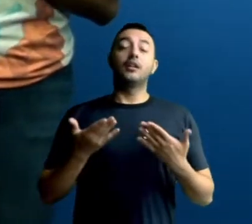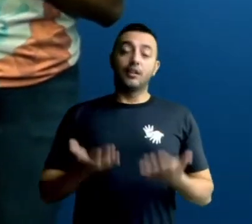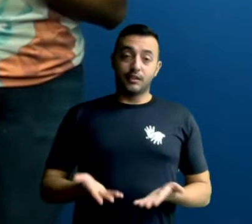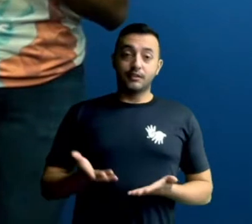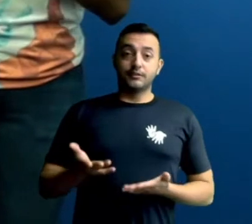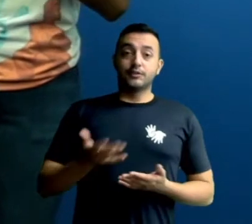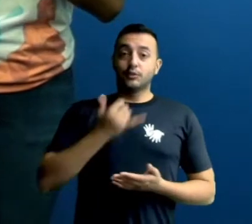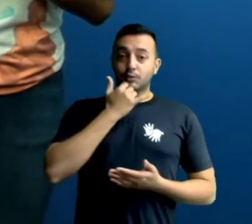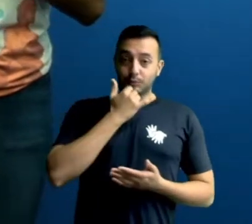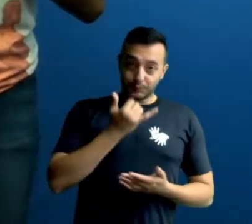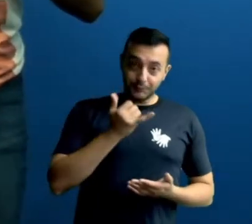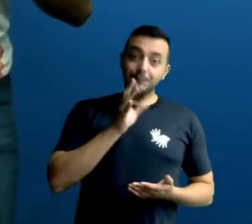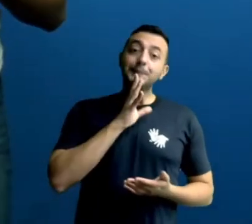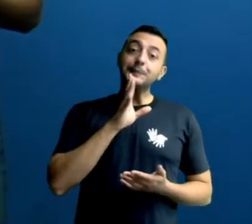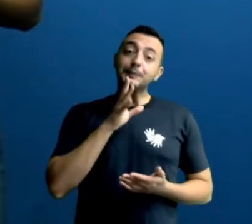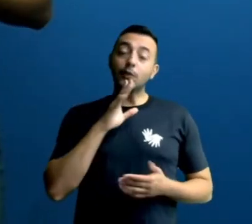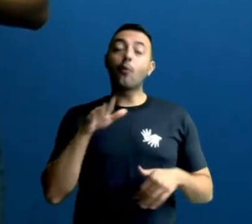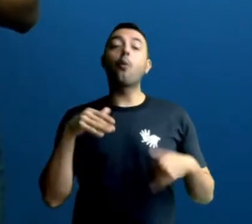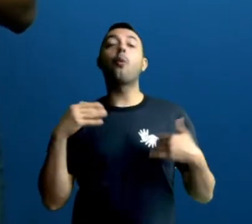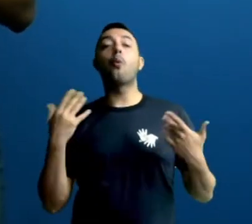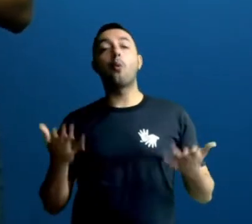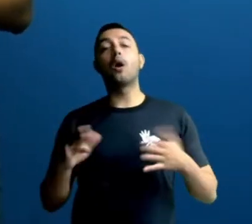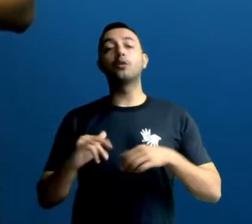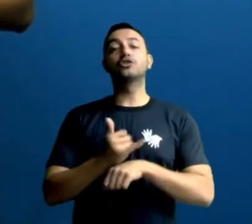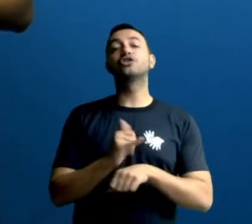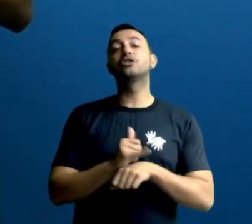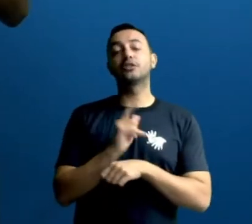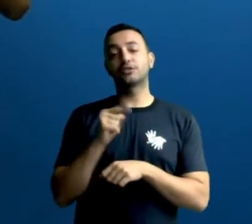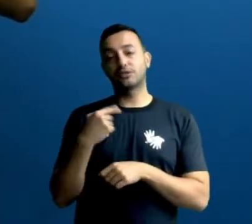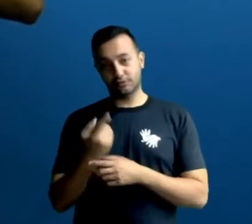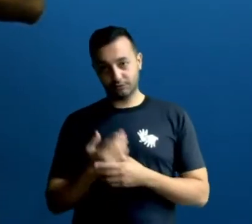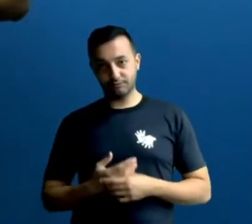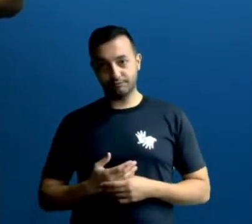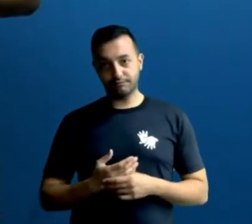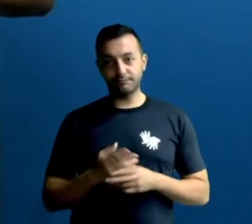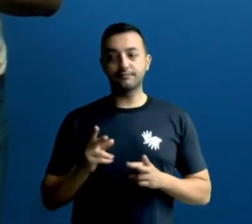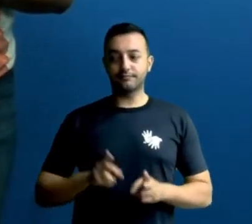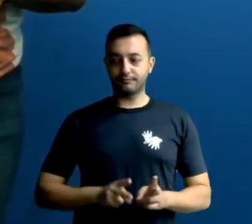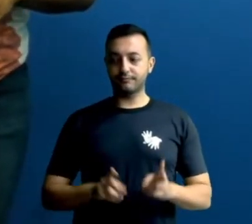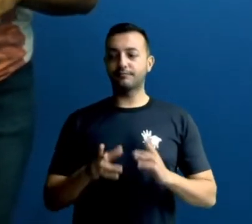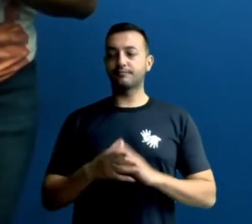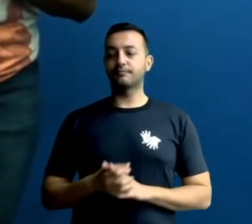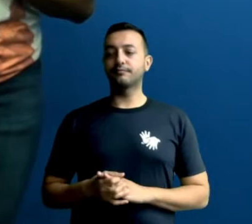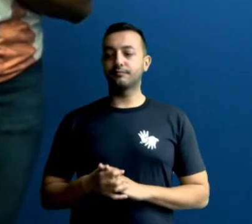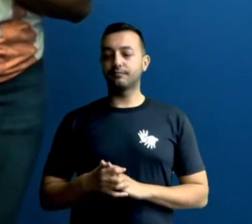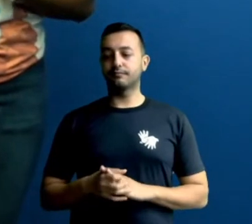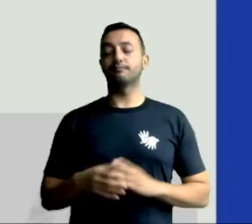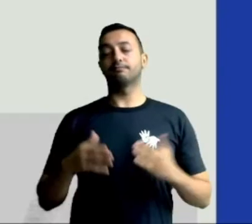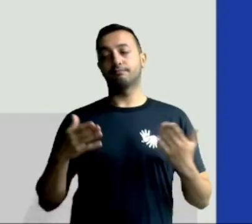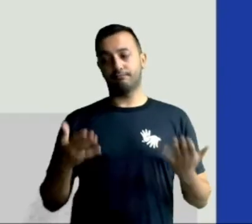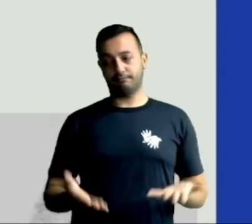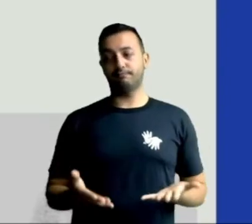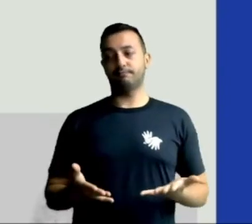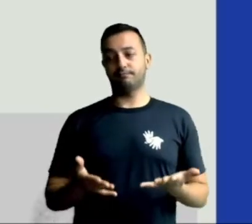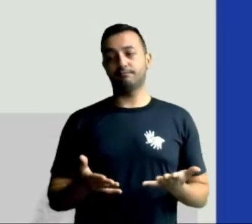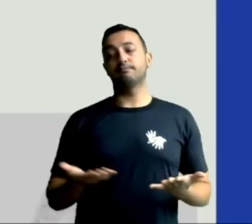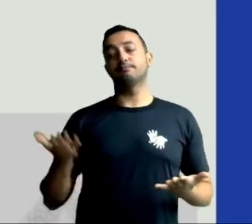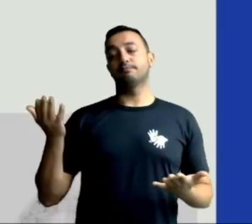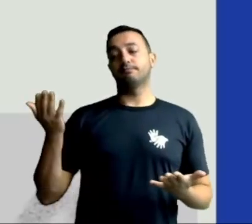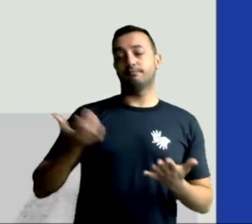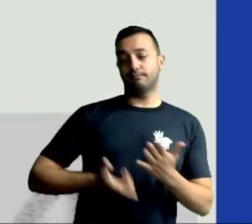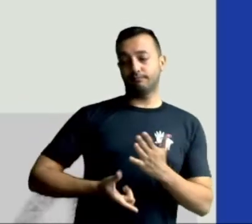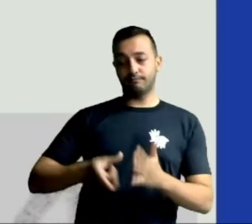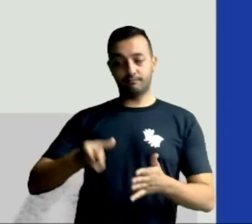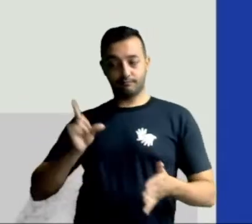conhecer, quais são essas estratégias que nós temos? Vamos lá. Bom, antes